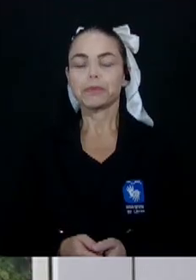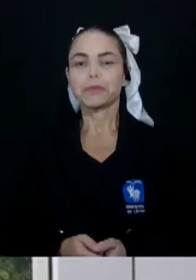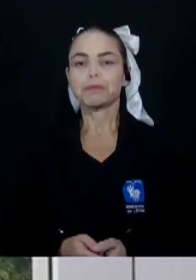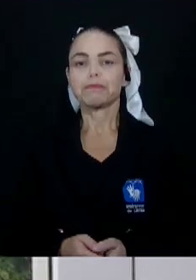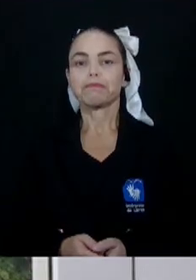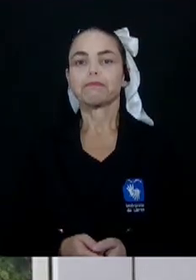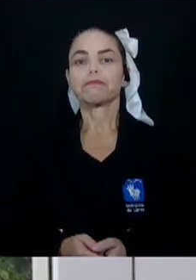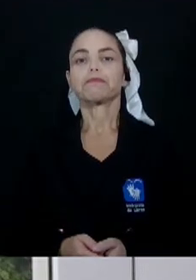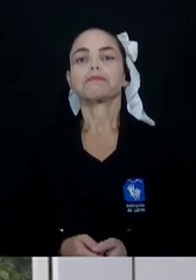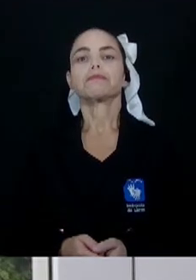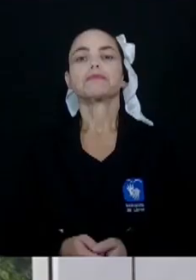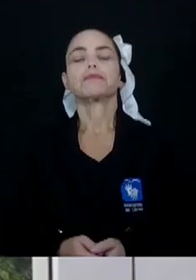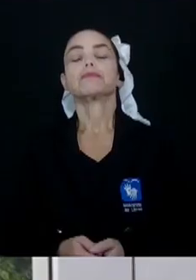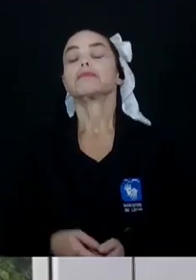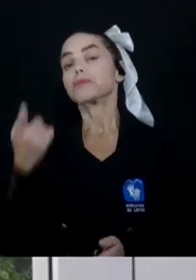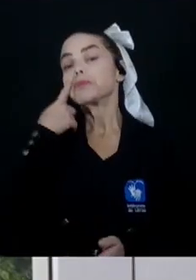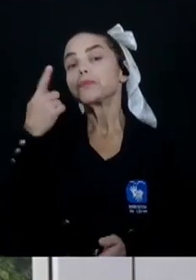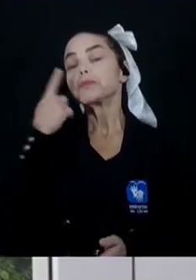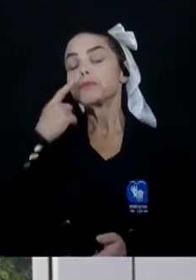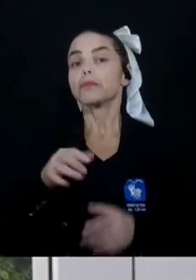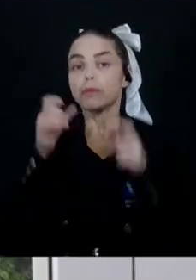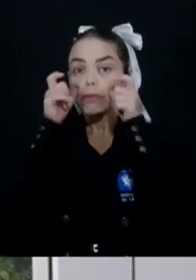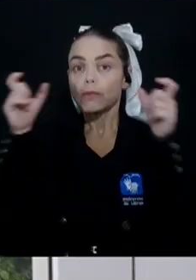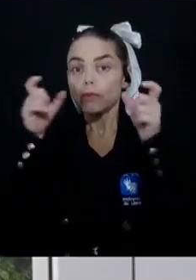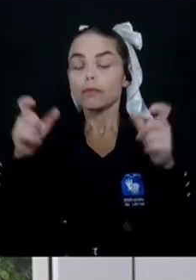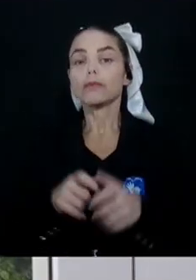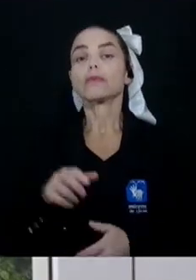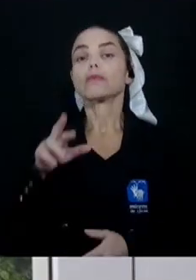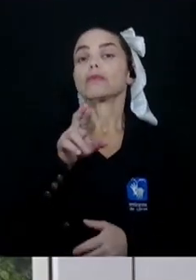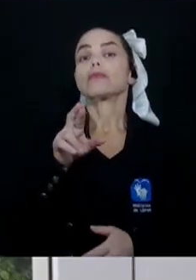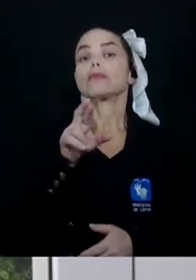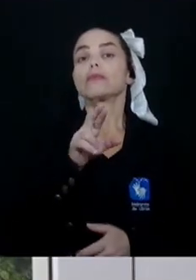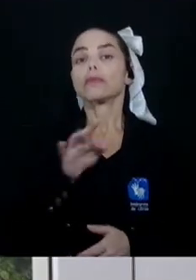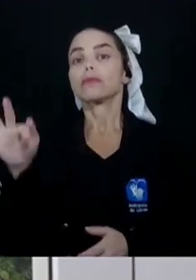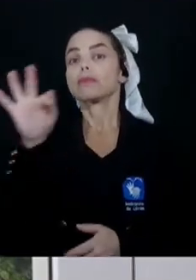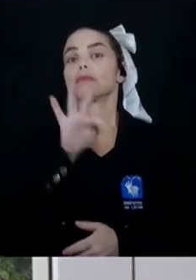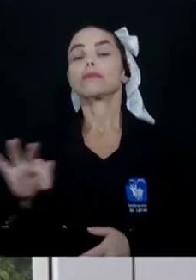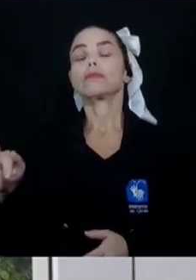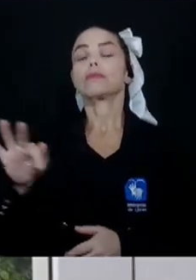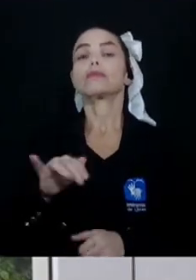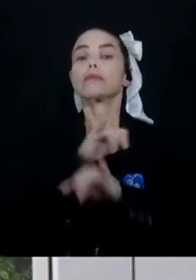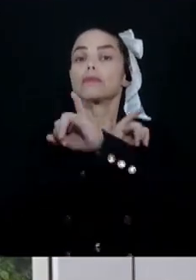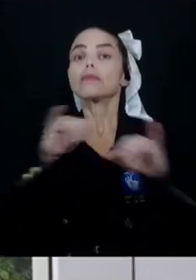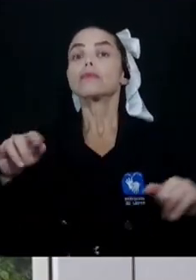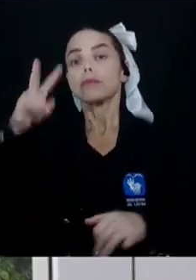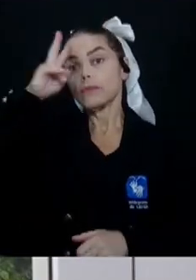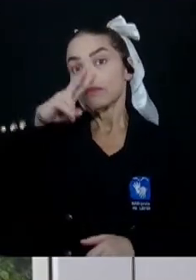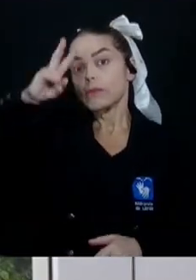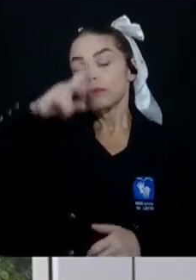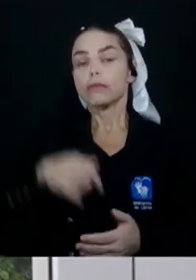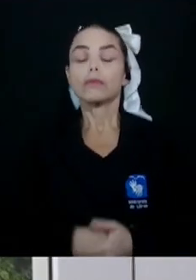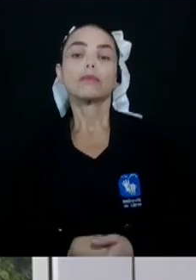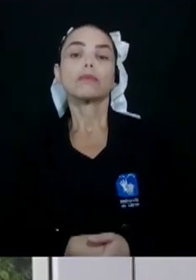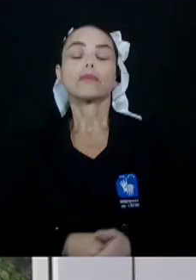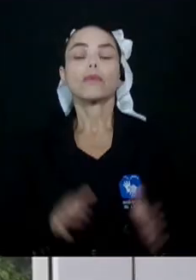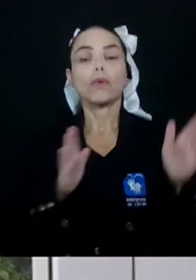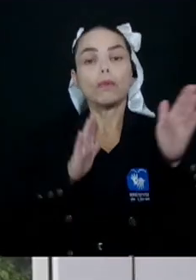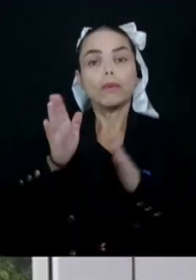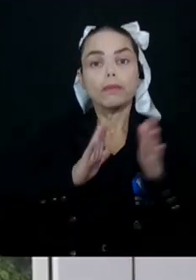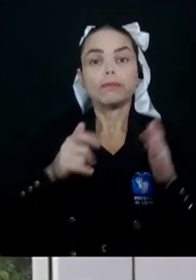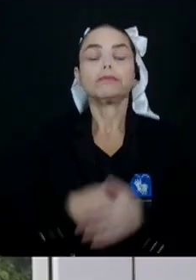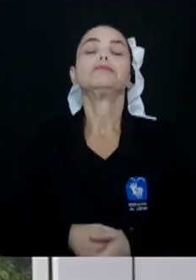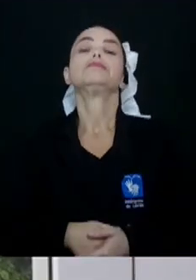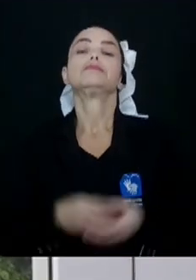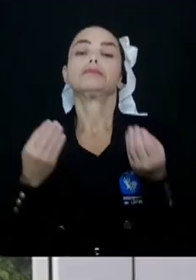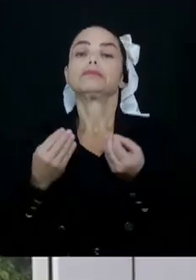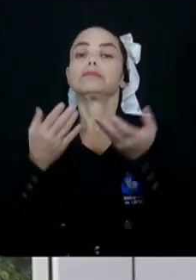E olha só, atenção, a Receita Federal divulgou nesta segunda-feira que o prazo para a entrega da